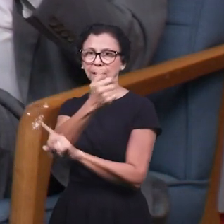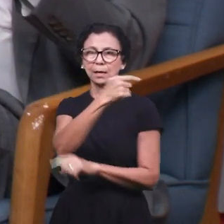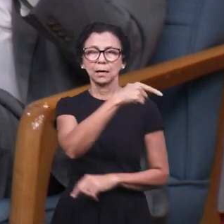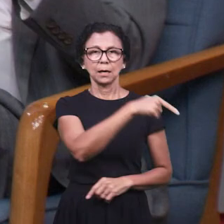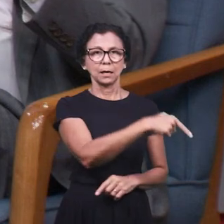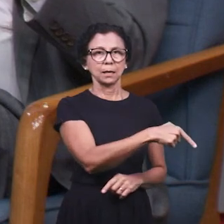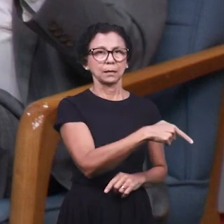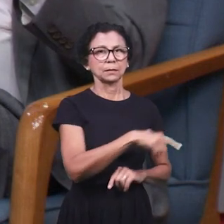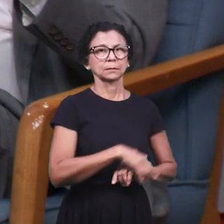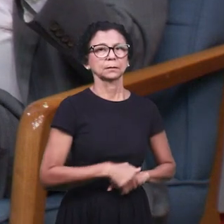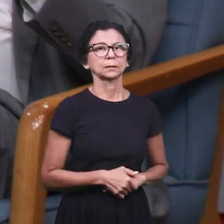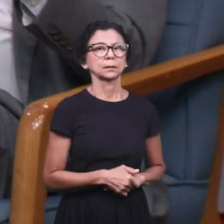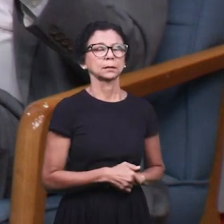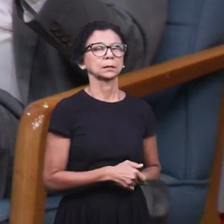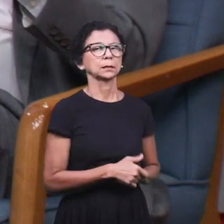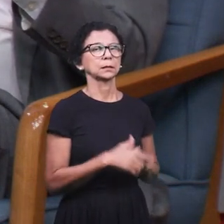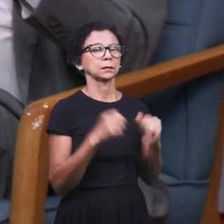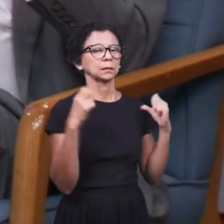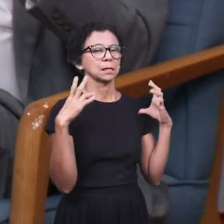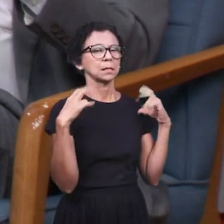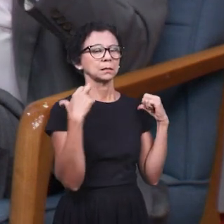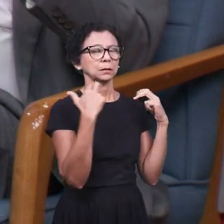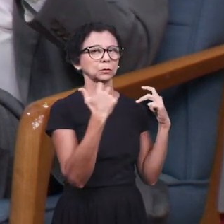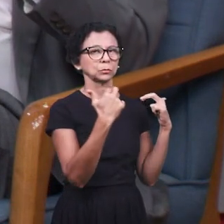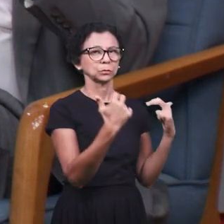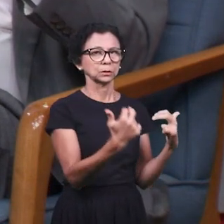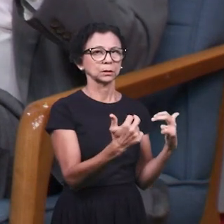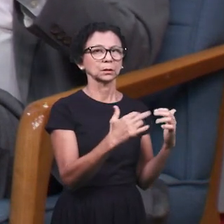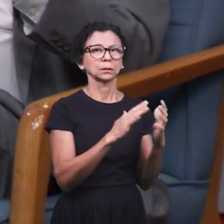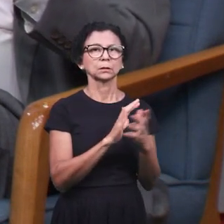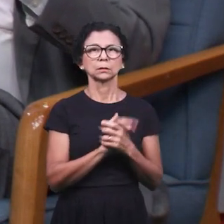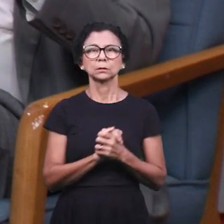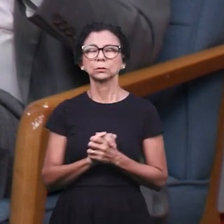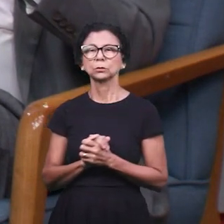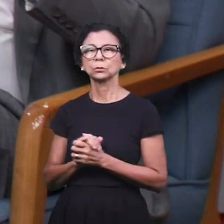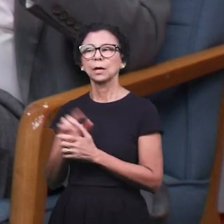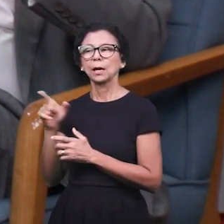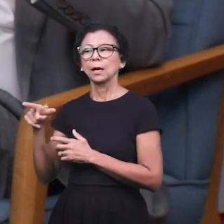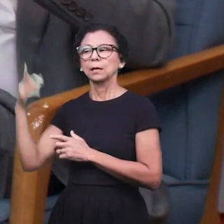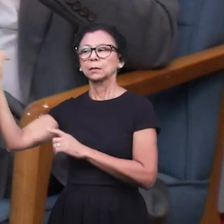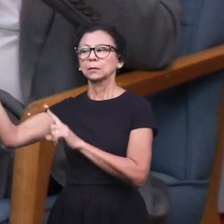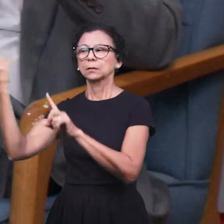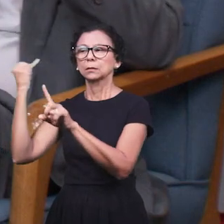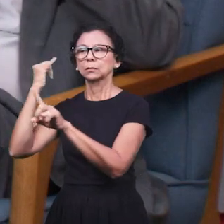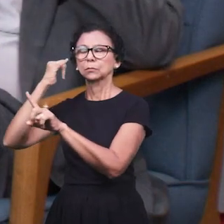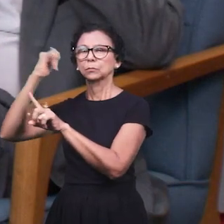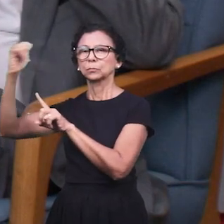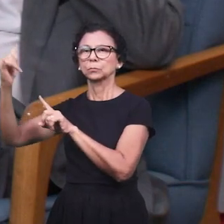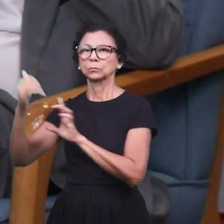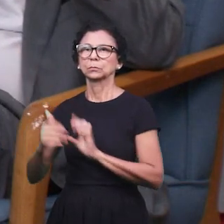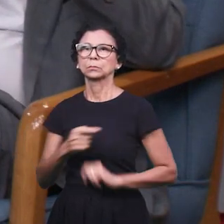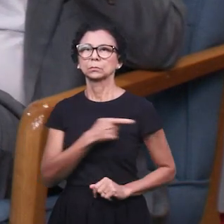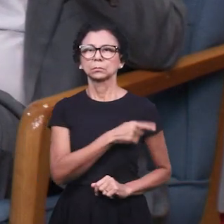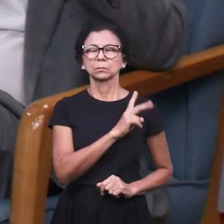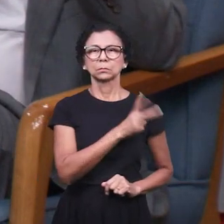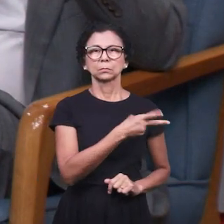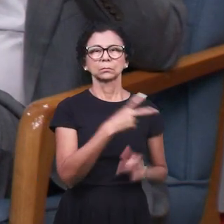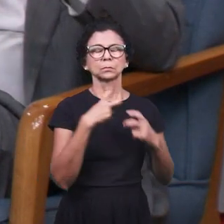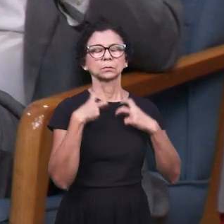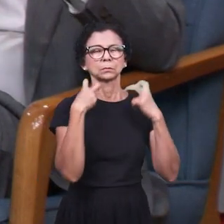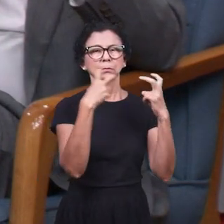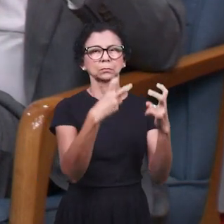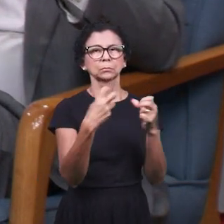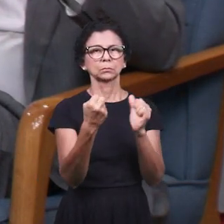que enquanto esse aqui está interpretando, esse que está falando em línguas estivesse em